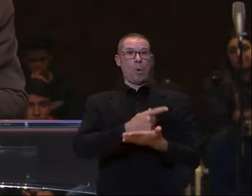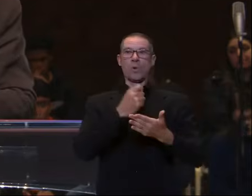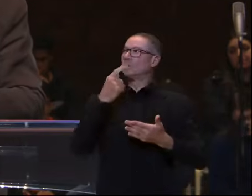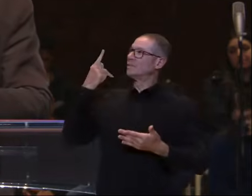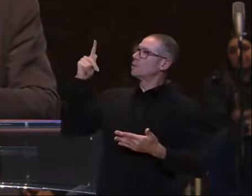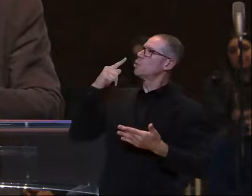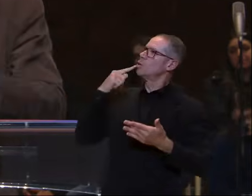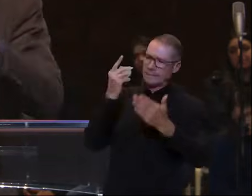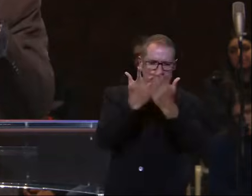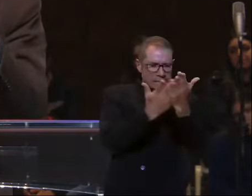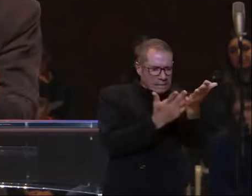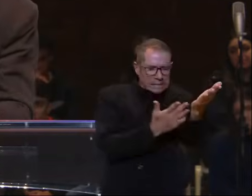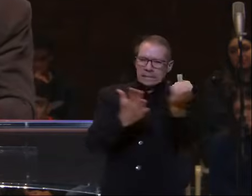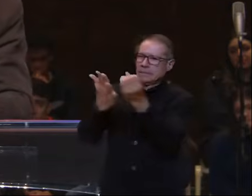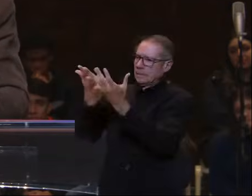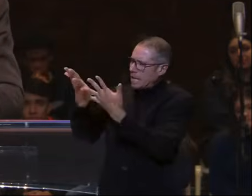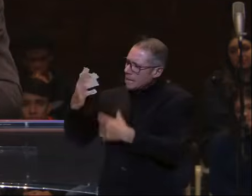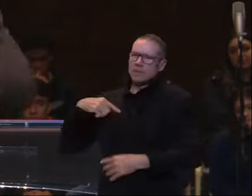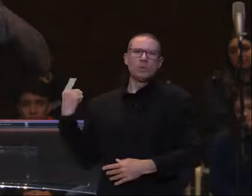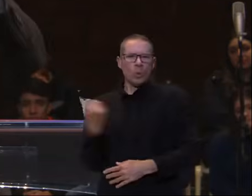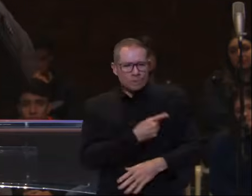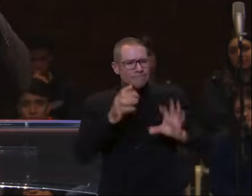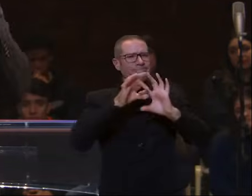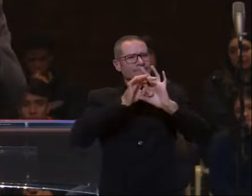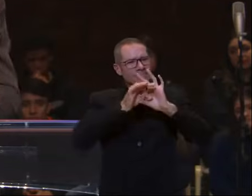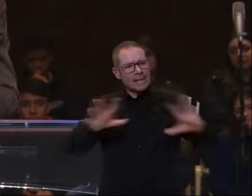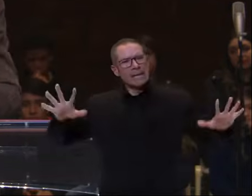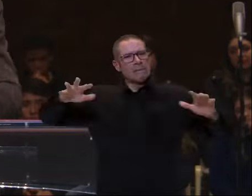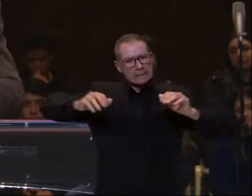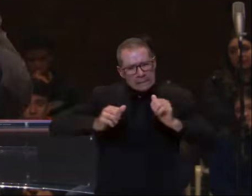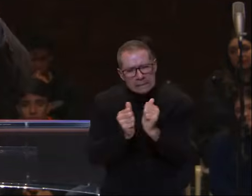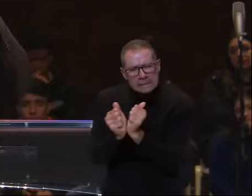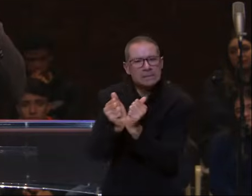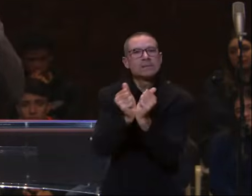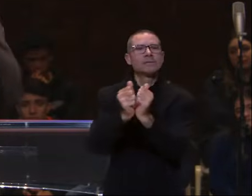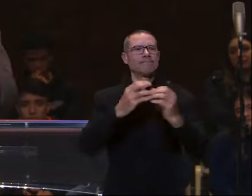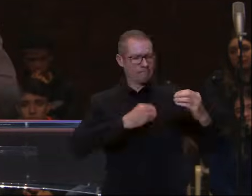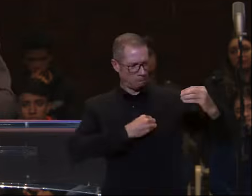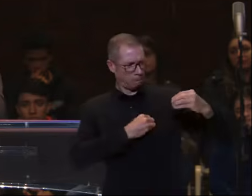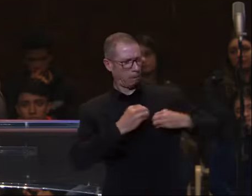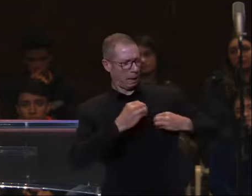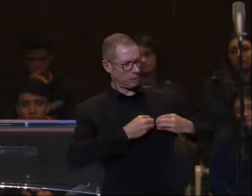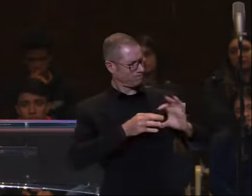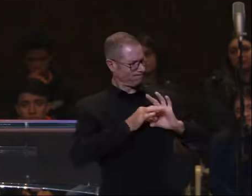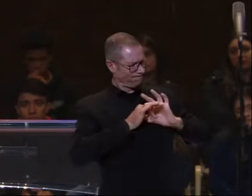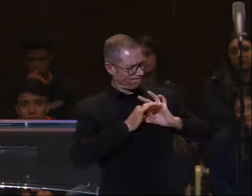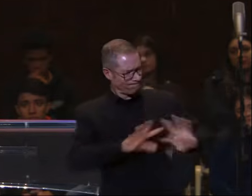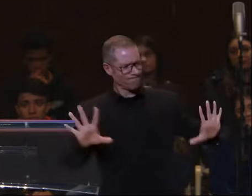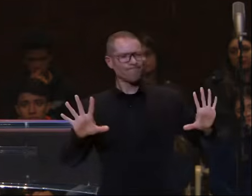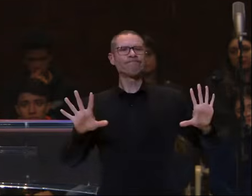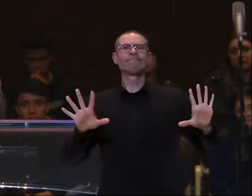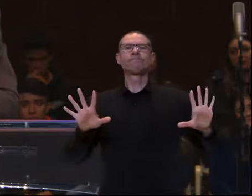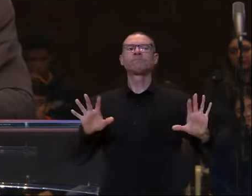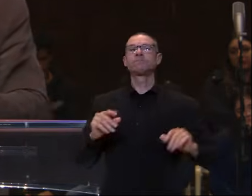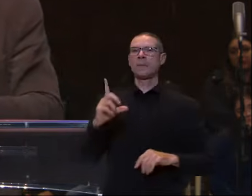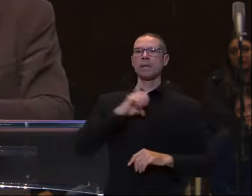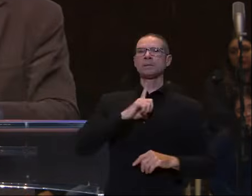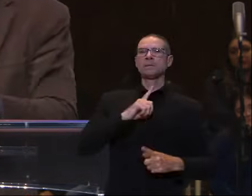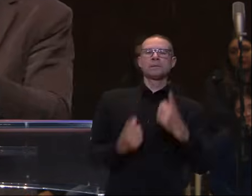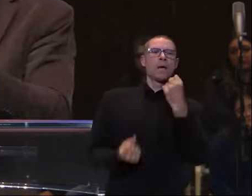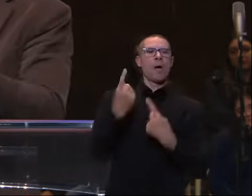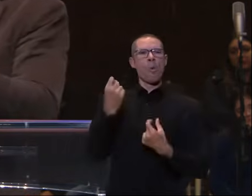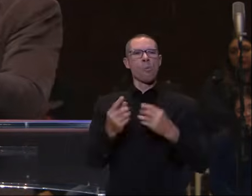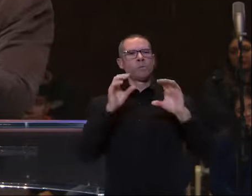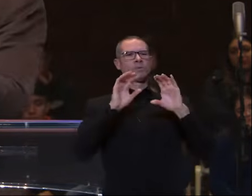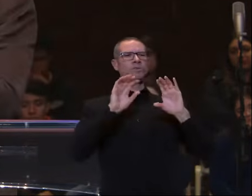que fôssemos livres da escravidão do pecado. Inclusive existiam algumas